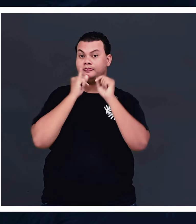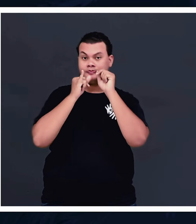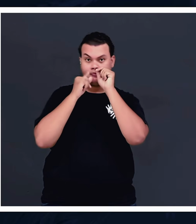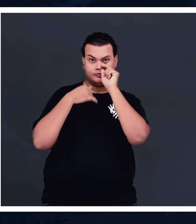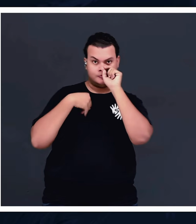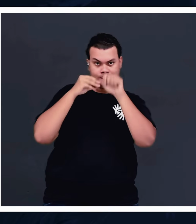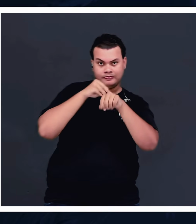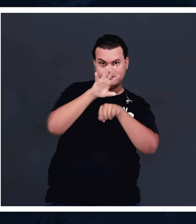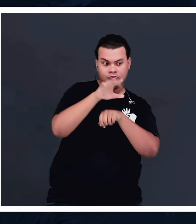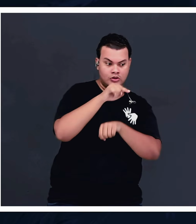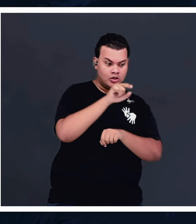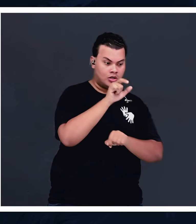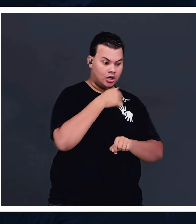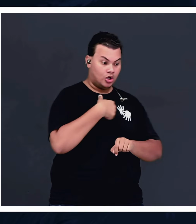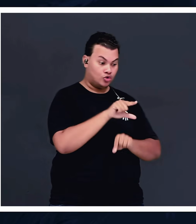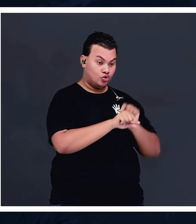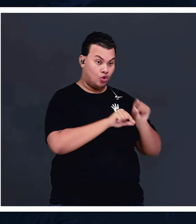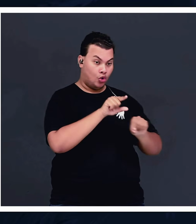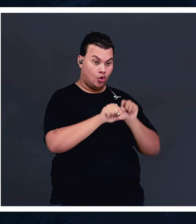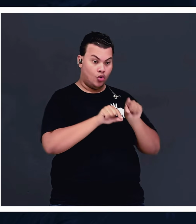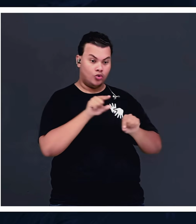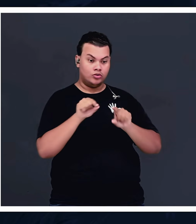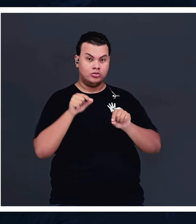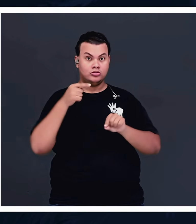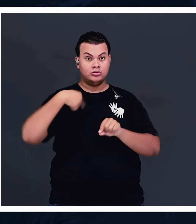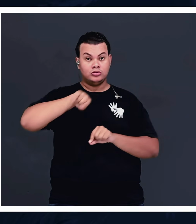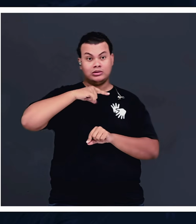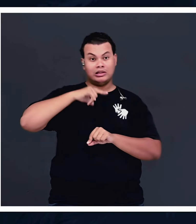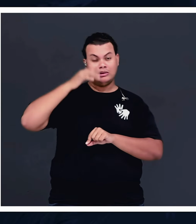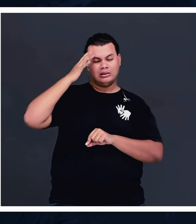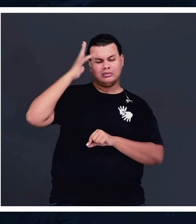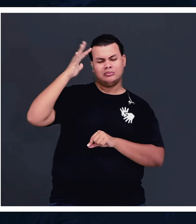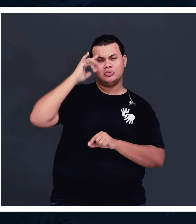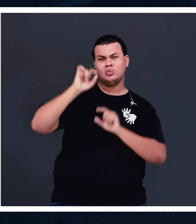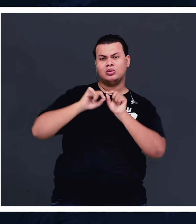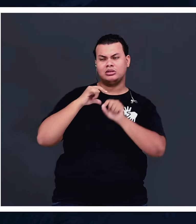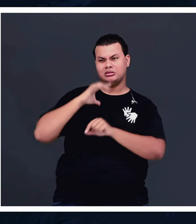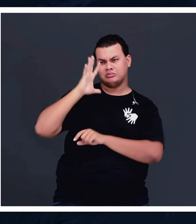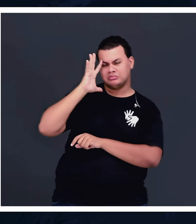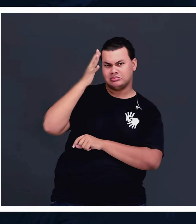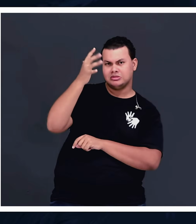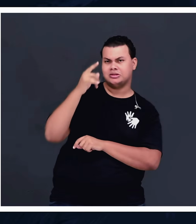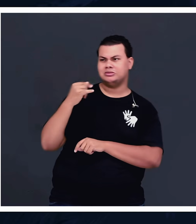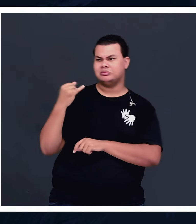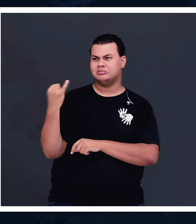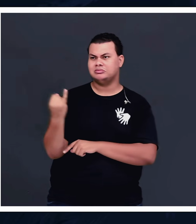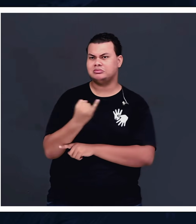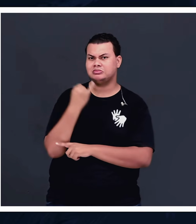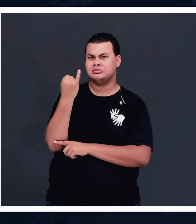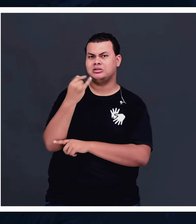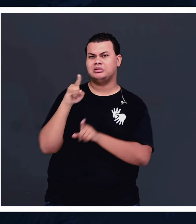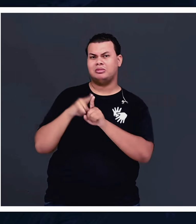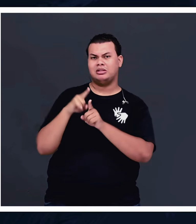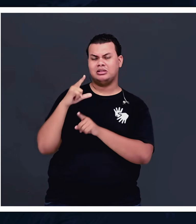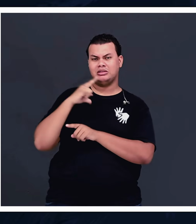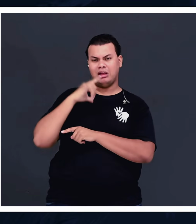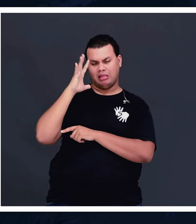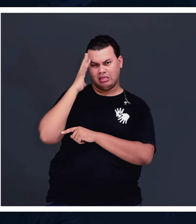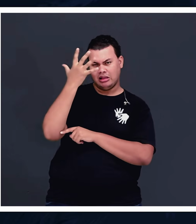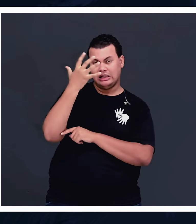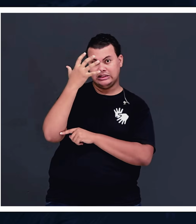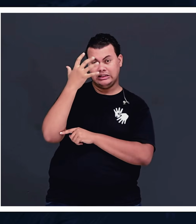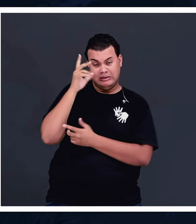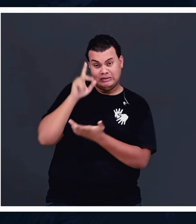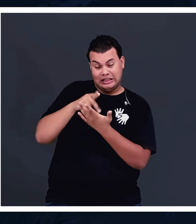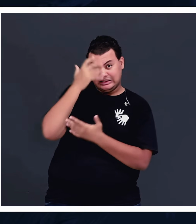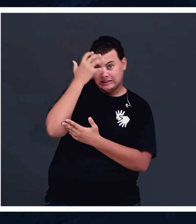falo de escolhas, a gente imagina assim, alguma decisão muito importante, muito séria da nossa vida,